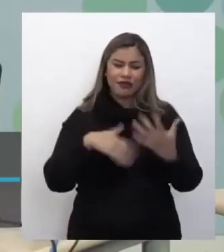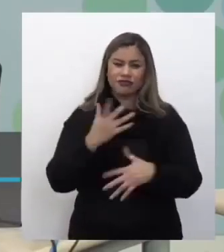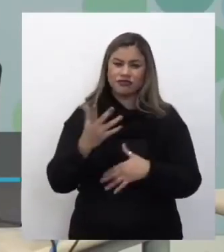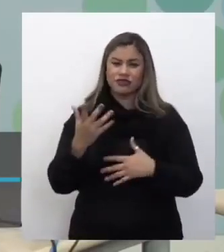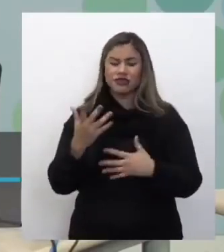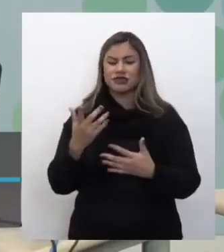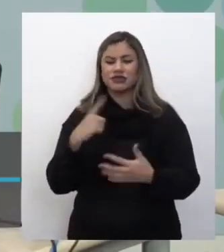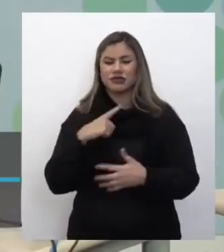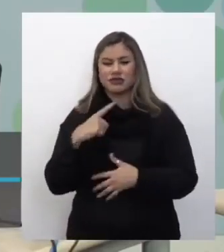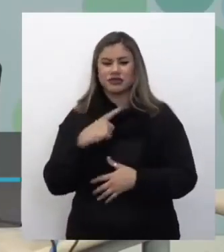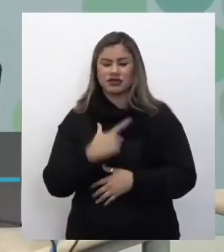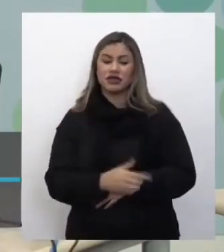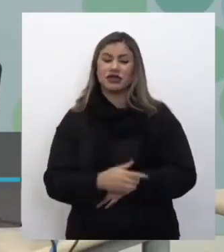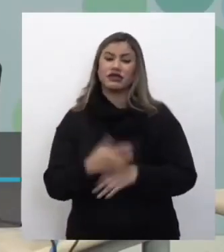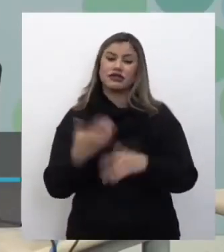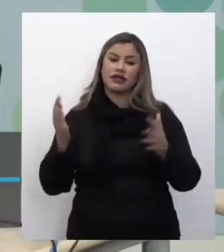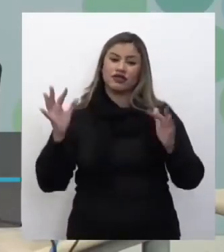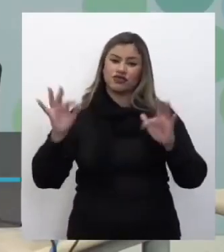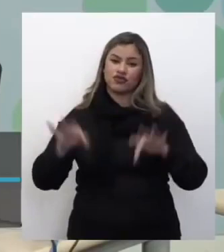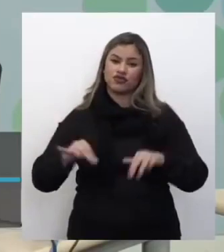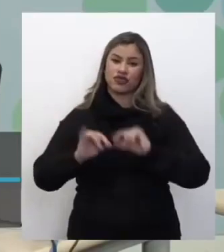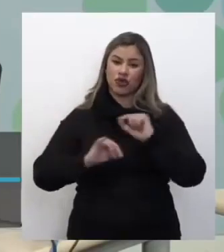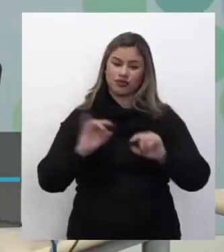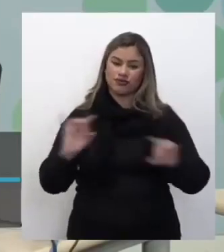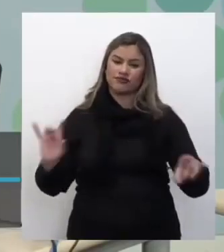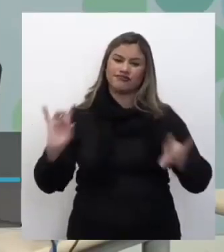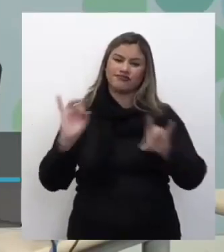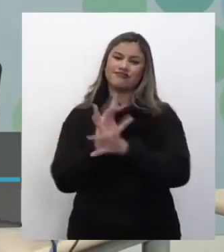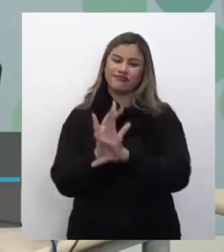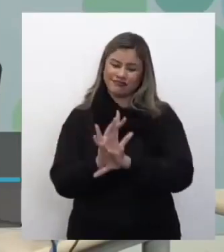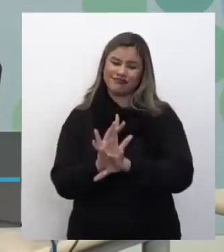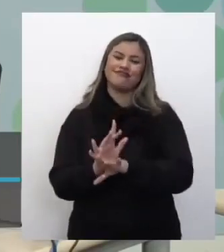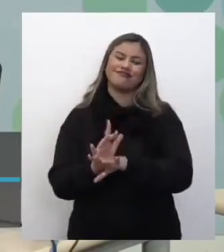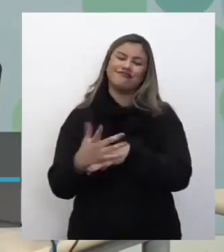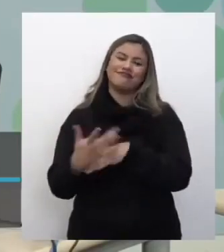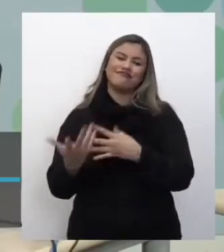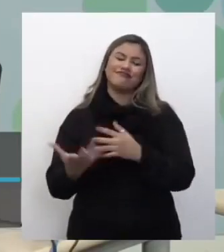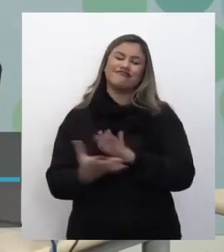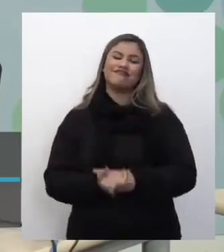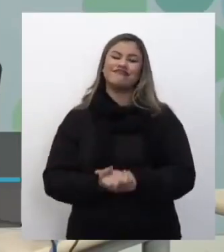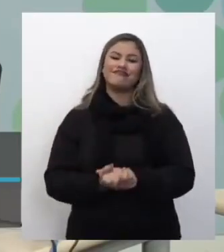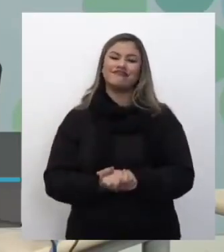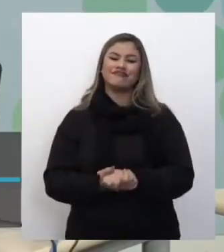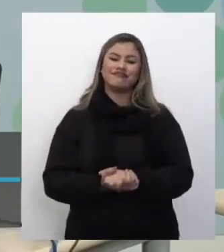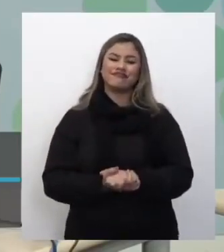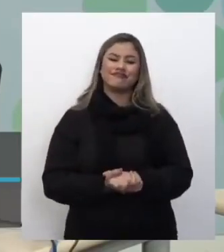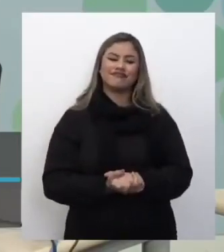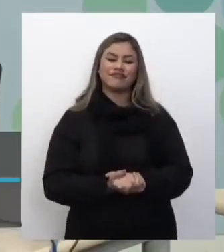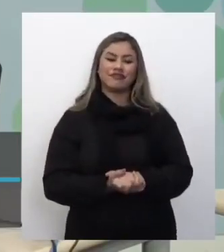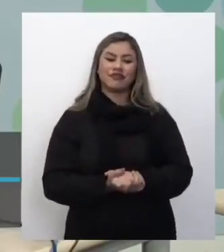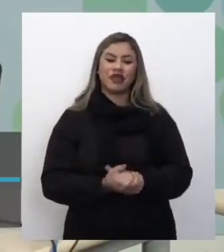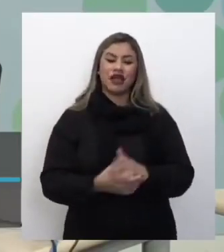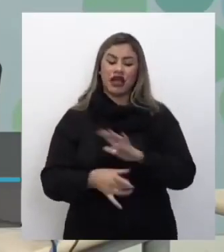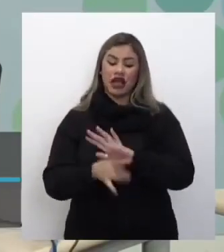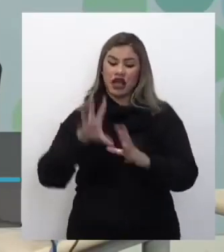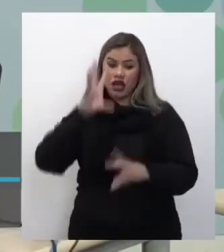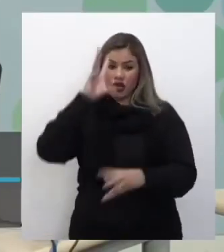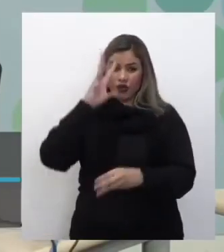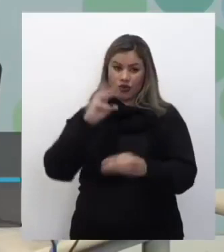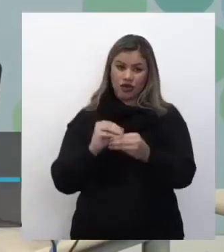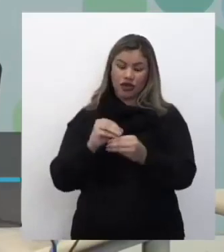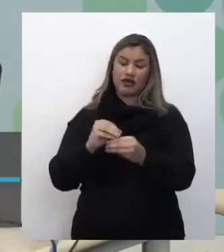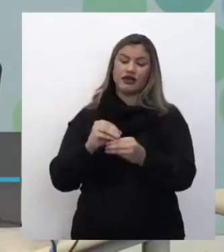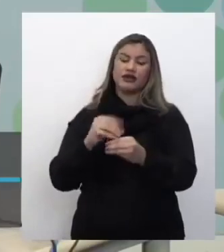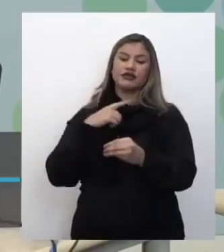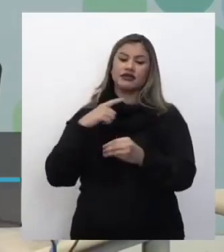atrapalham todas, mas no final a peripécia se resolve, né? No clímax da peça, né? No final, antes de chegar à conclusão ali, nós temos